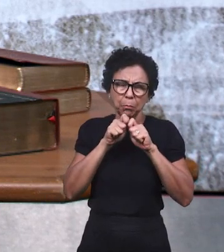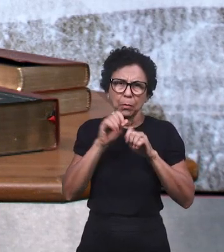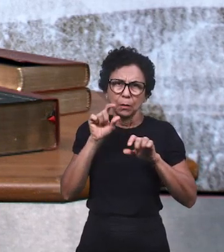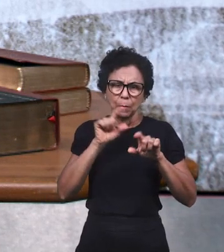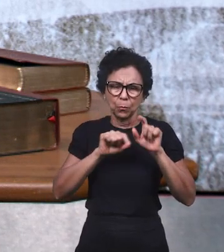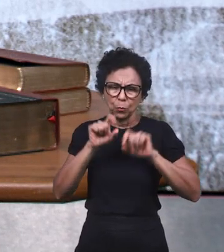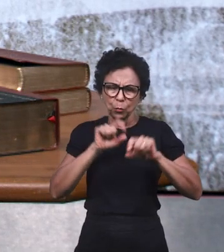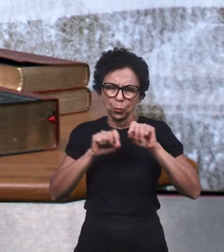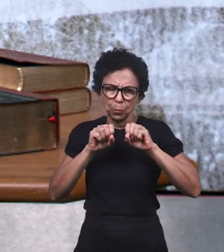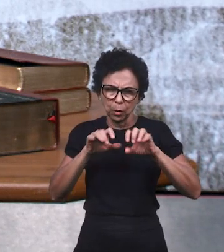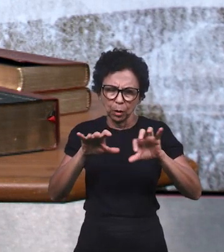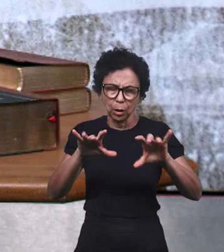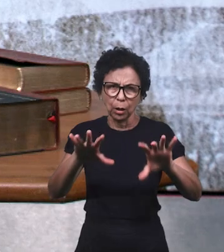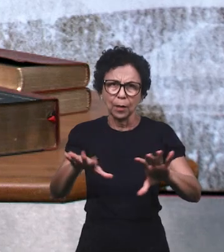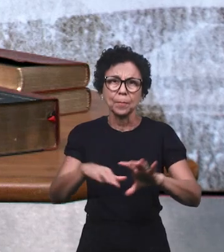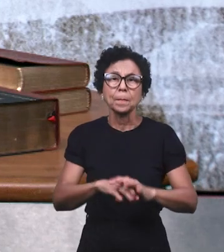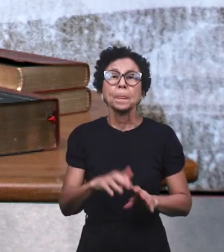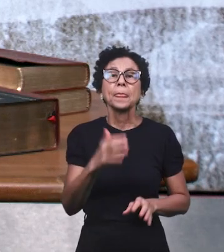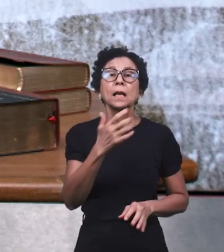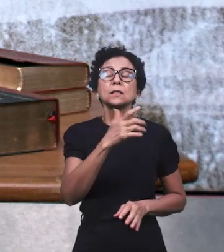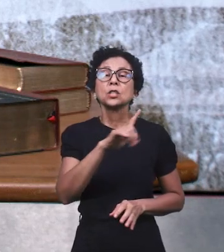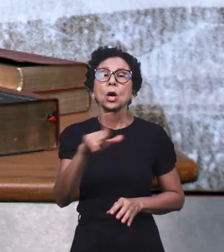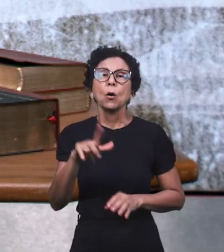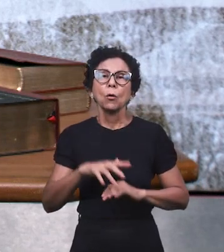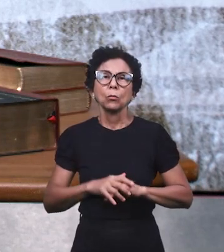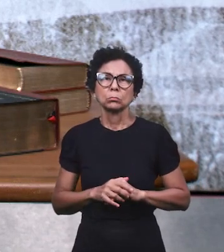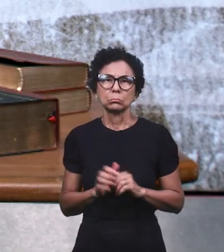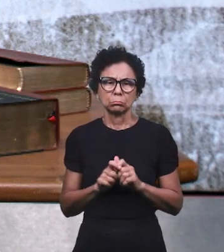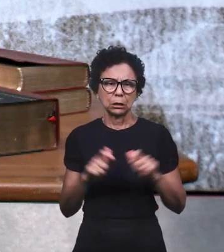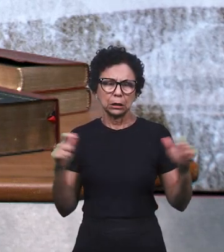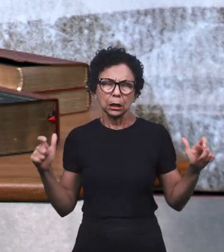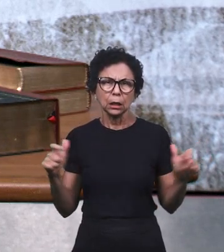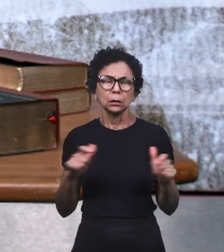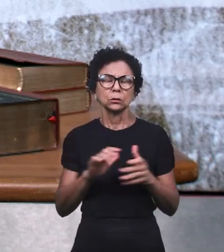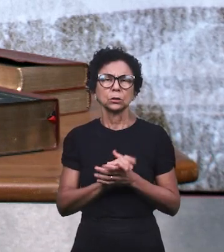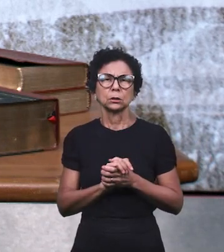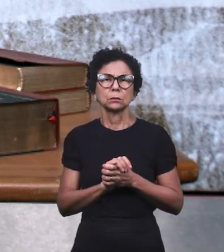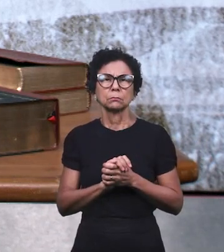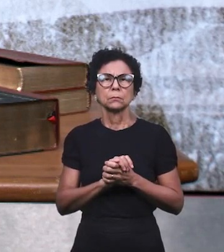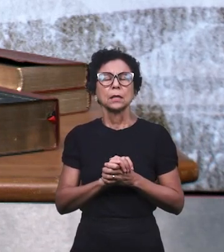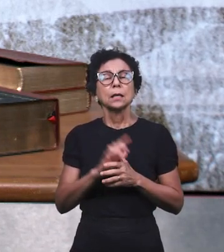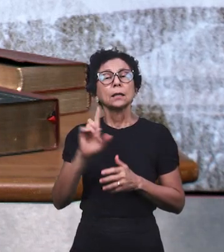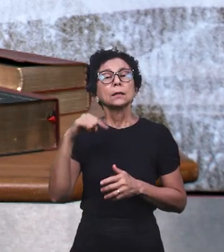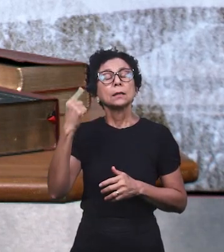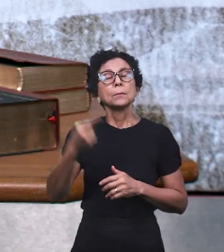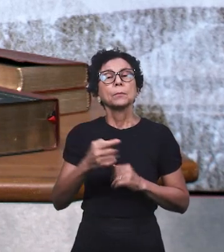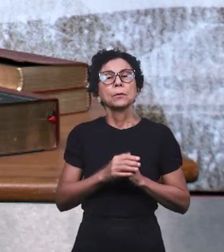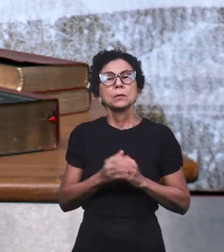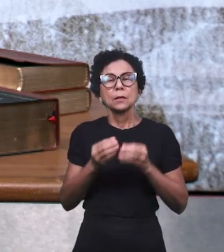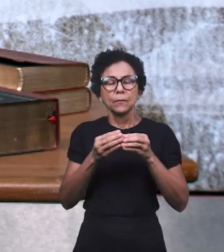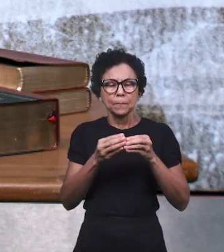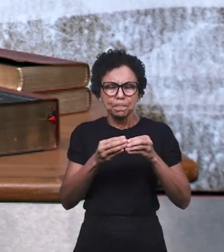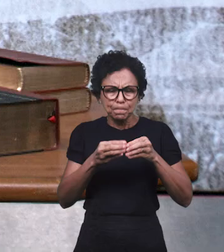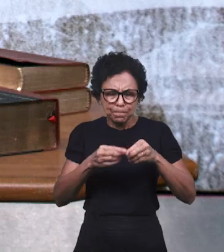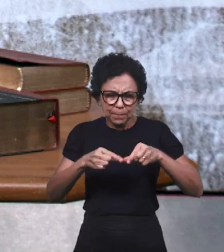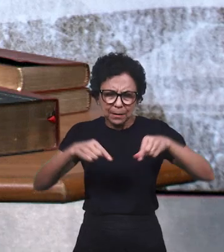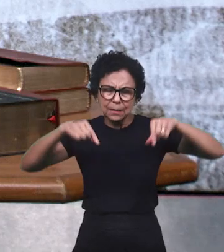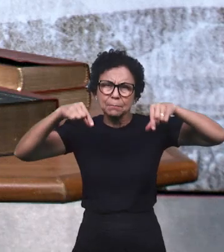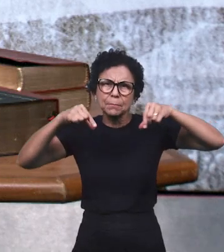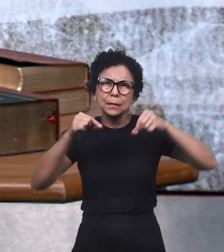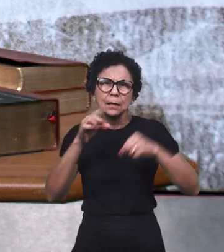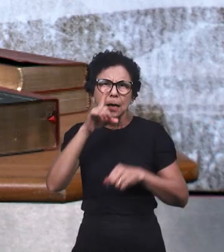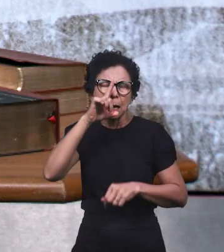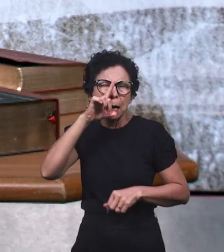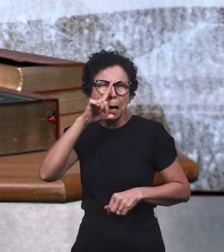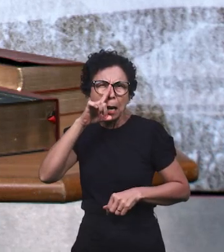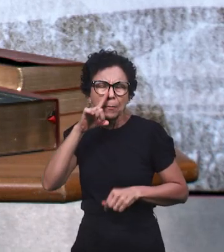espigas miúdas devoravam as 7 espigas grandes e cheias. Então acordou o Faraó, e eis que